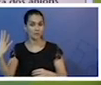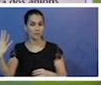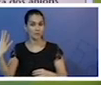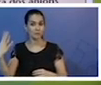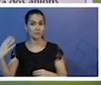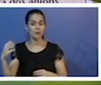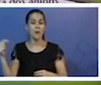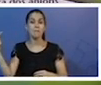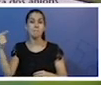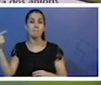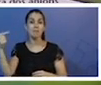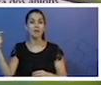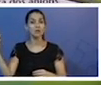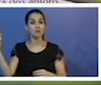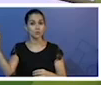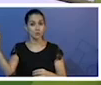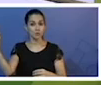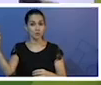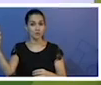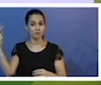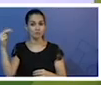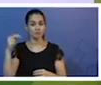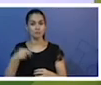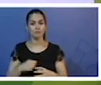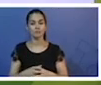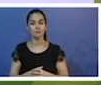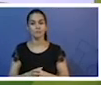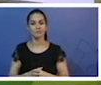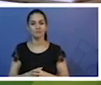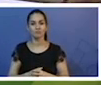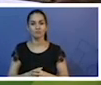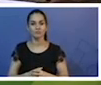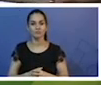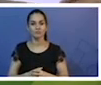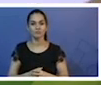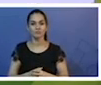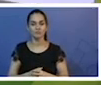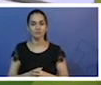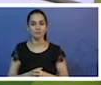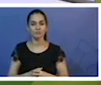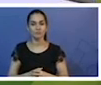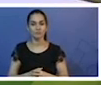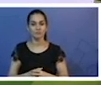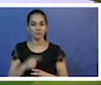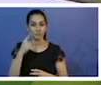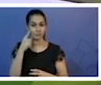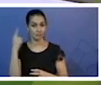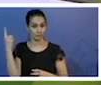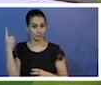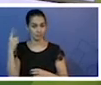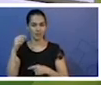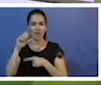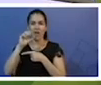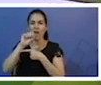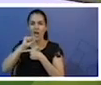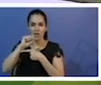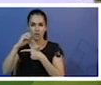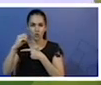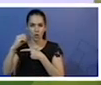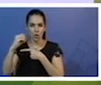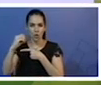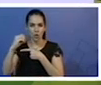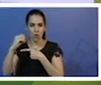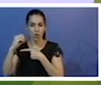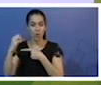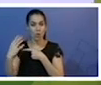dele vai ser -2. Vamos olhar aqui um pouco mais de perto. Então aqui, ó, a carga do SO4